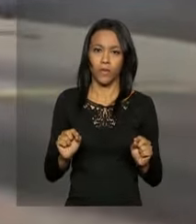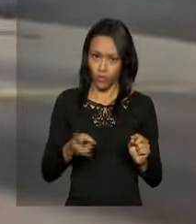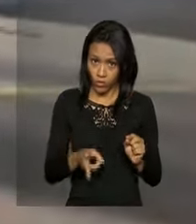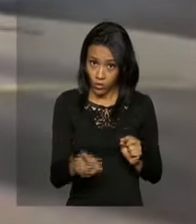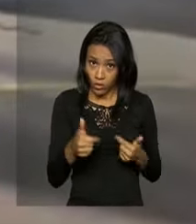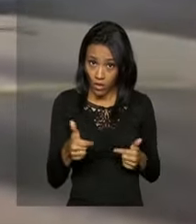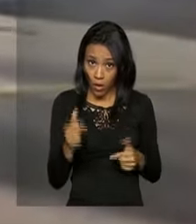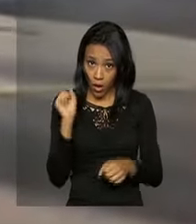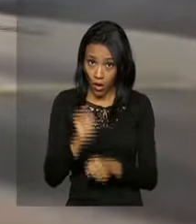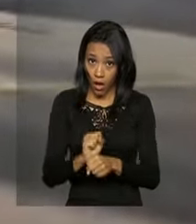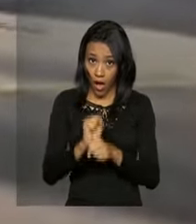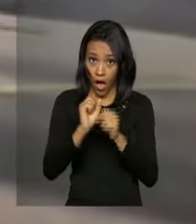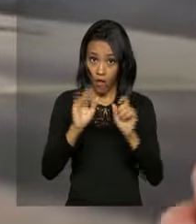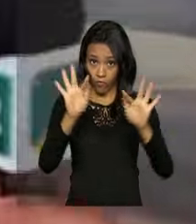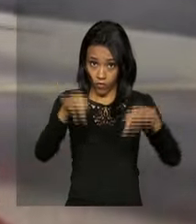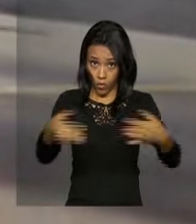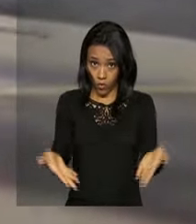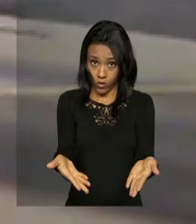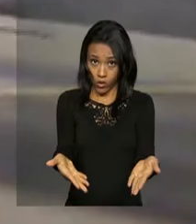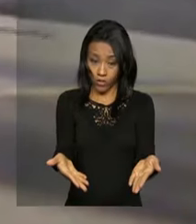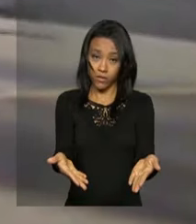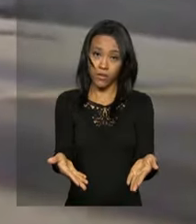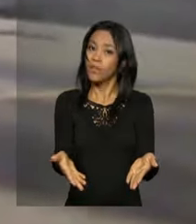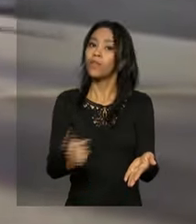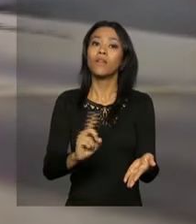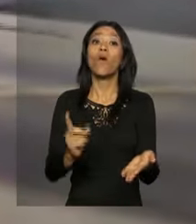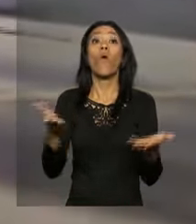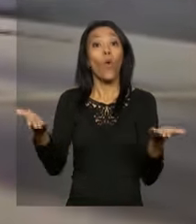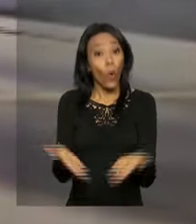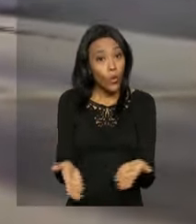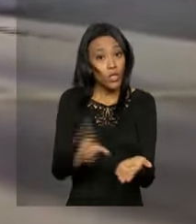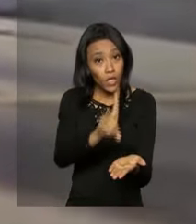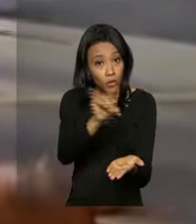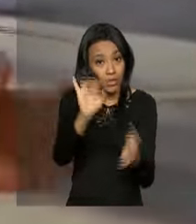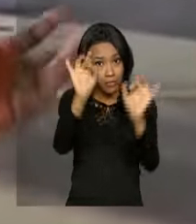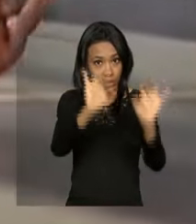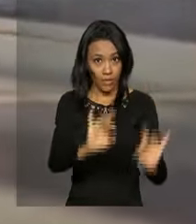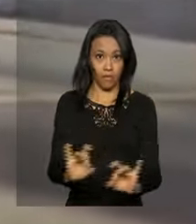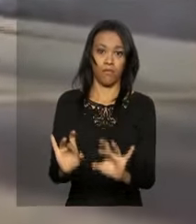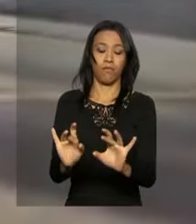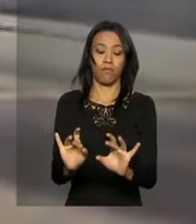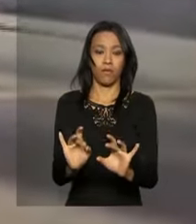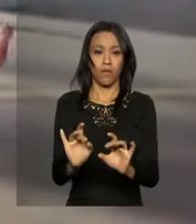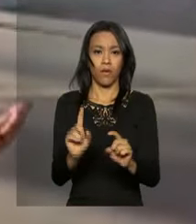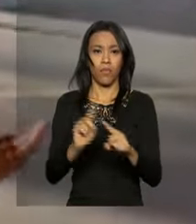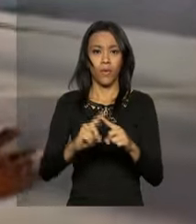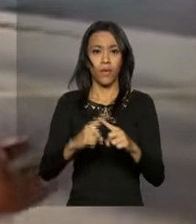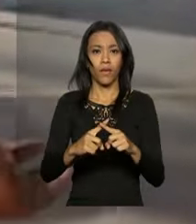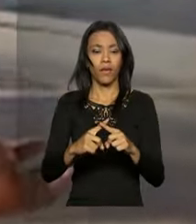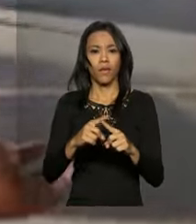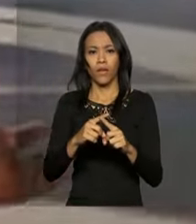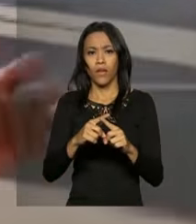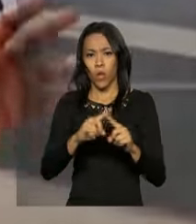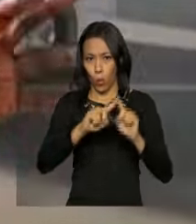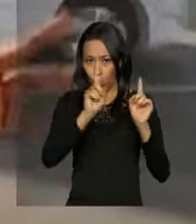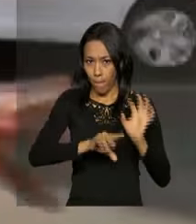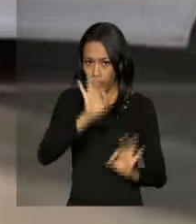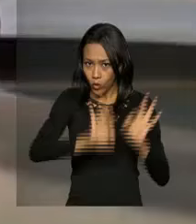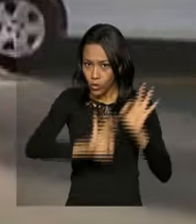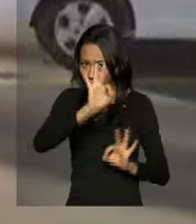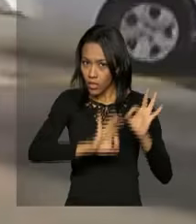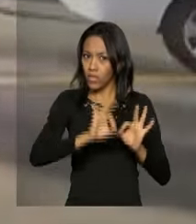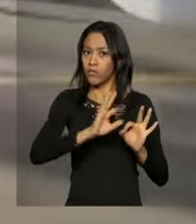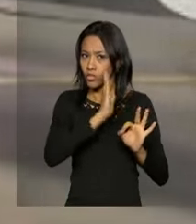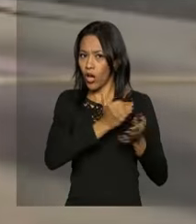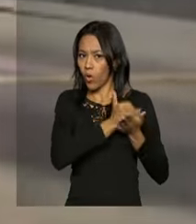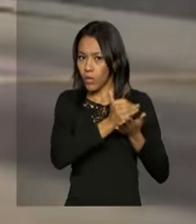continua ou ele acaba hoje no dia de mobilização? Hoje é um dia muito especial em que todo o projeto que nós iniciamos, hoje a gente está